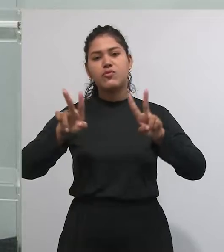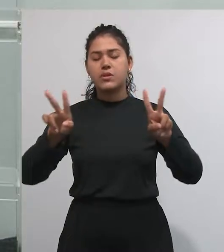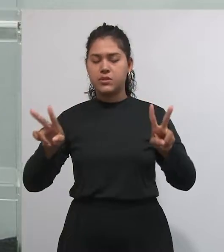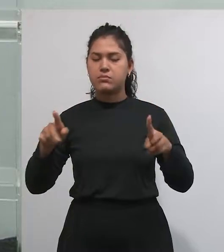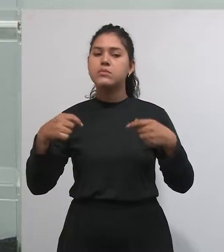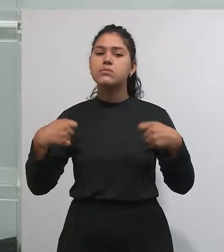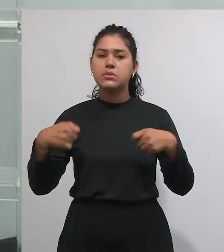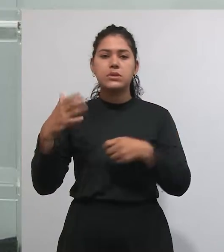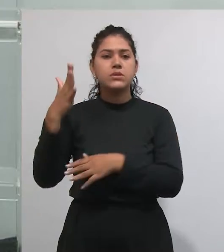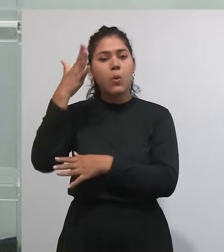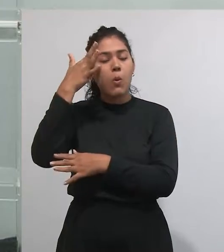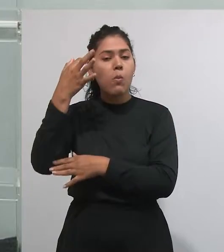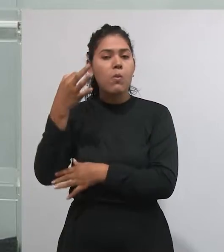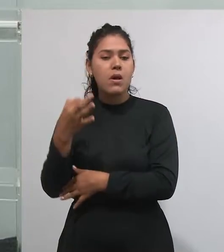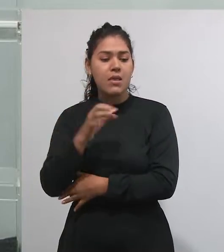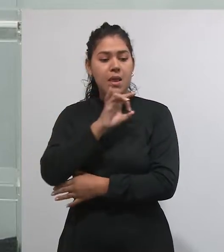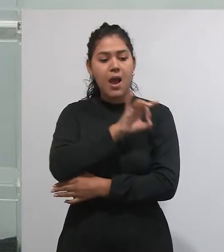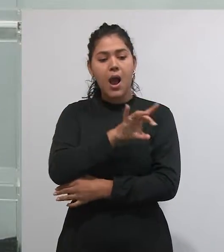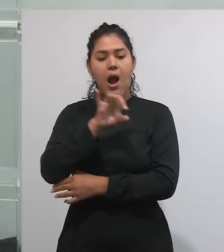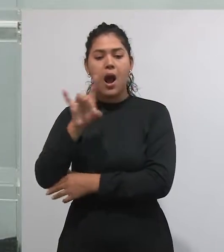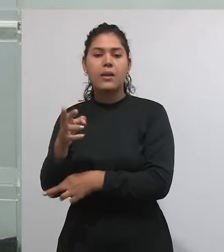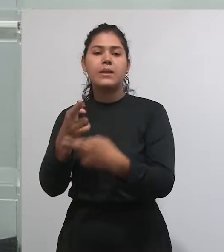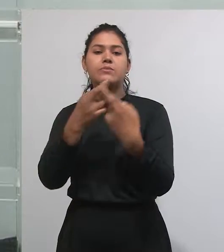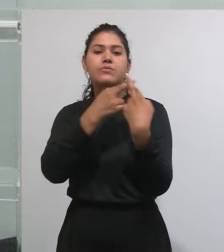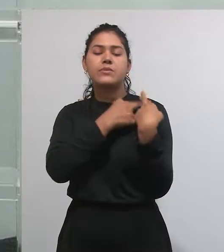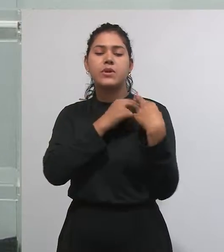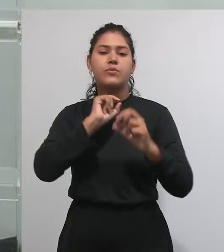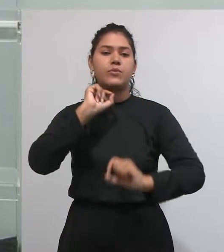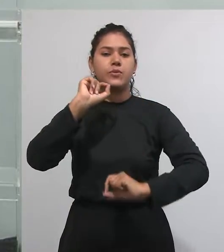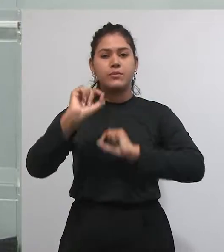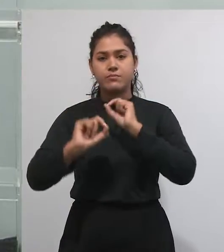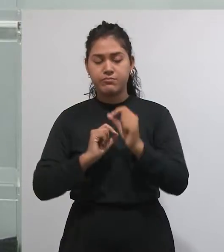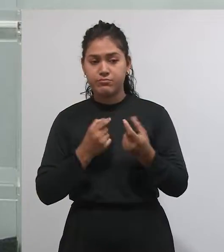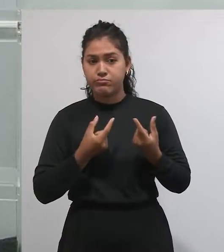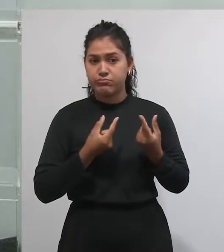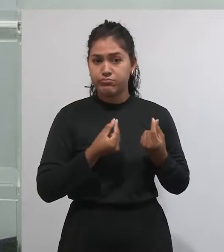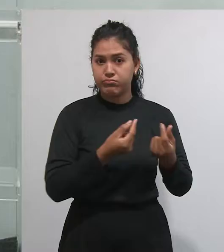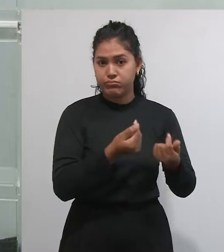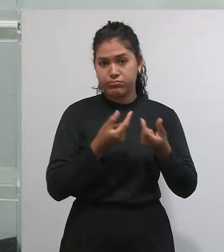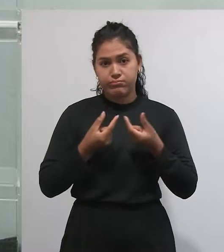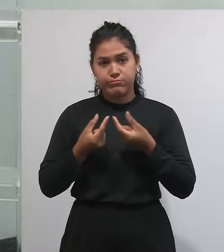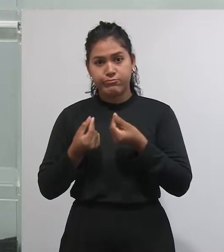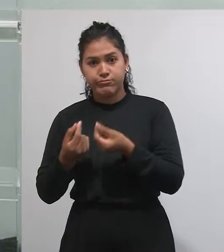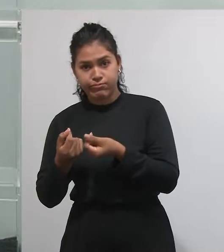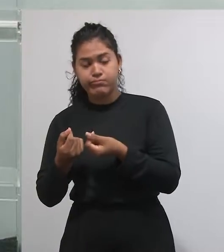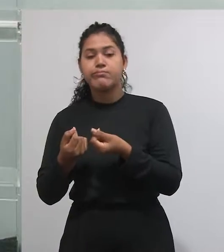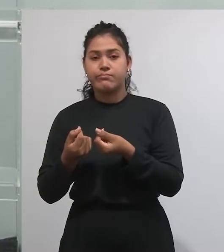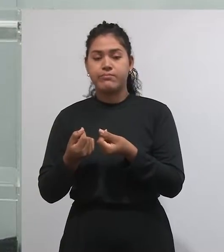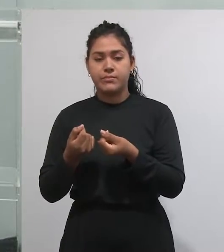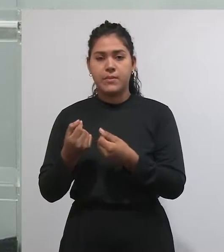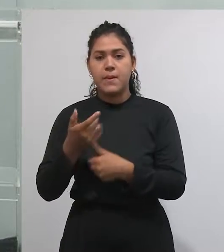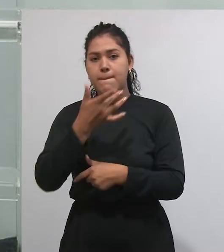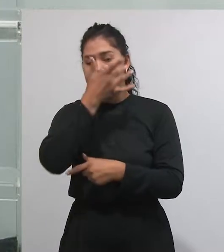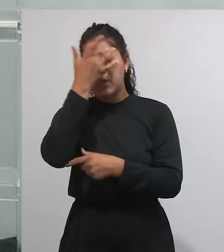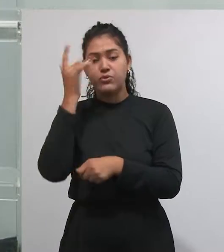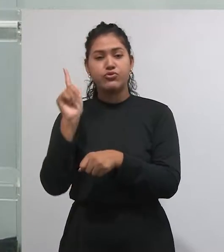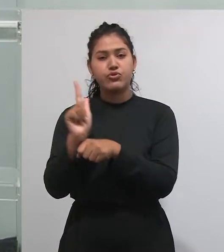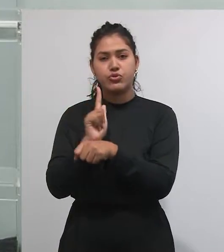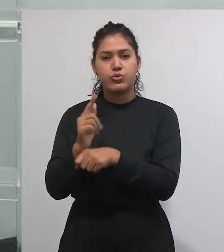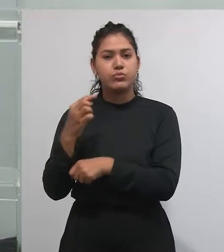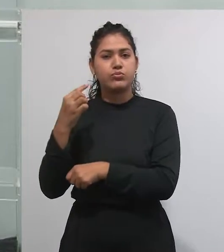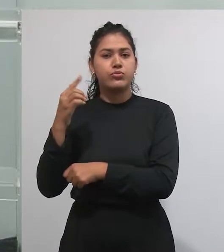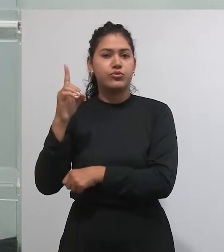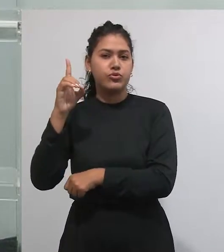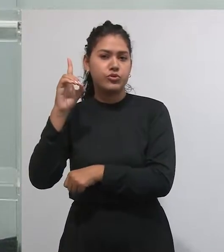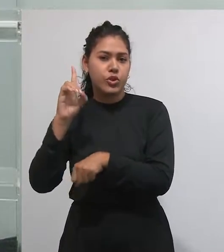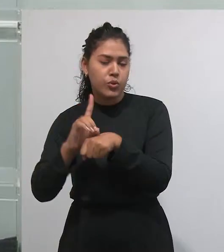ater-se aí aos termos das legislações de cada programa, de cada processo de financiamento, especialmente o gestor educacional, para